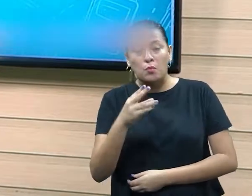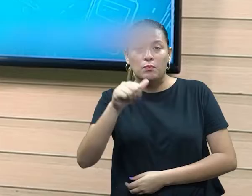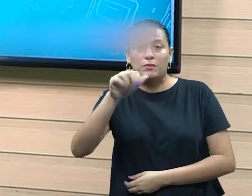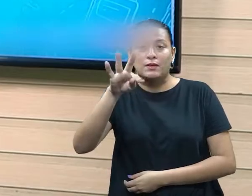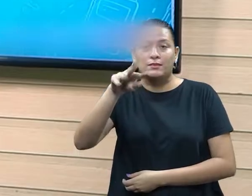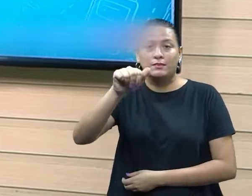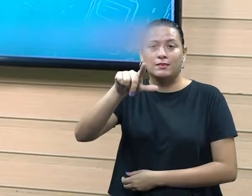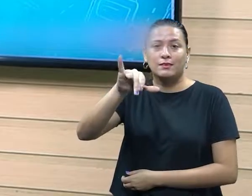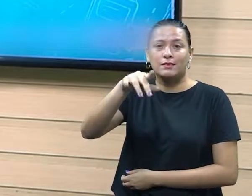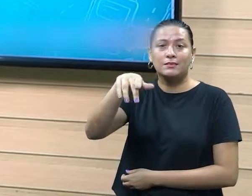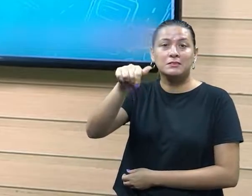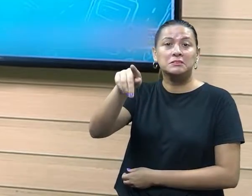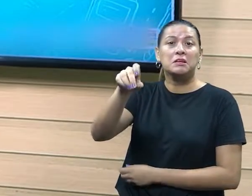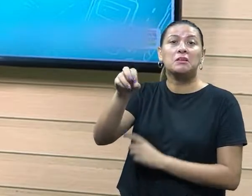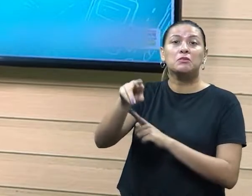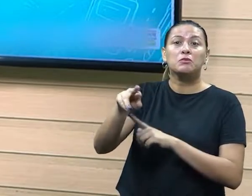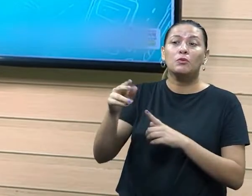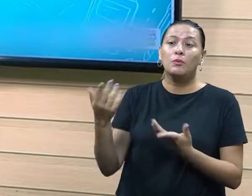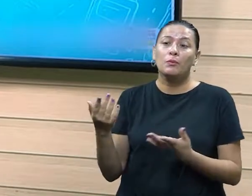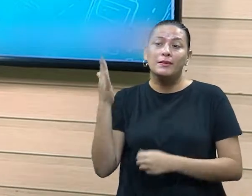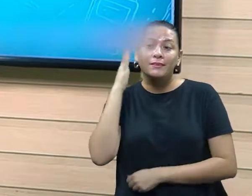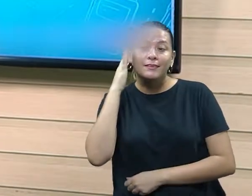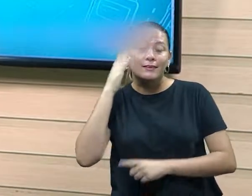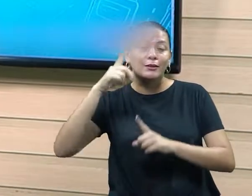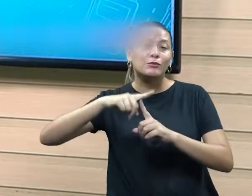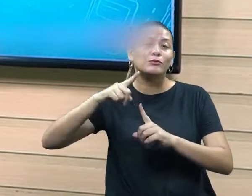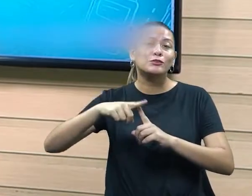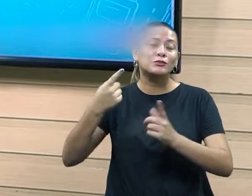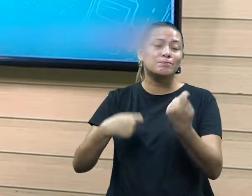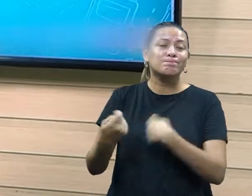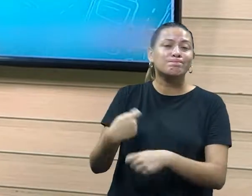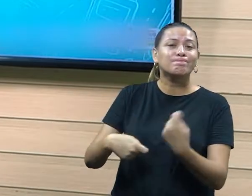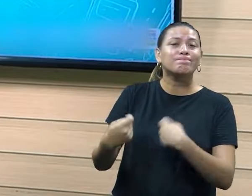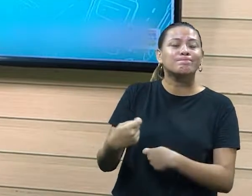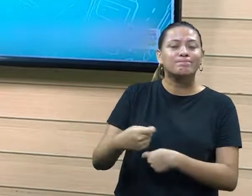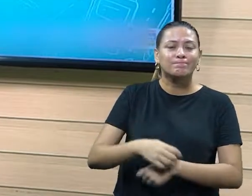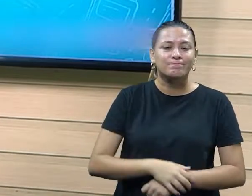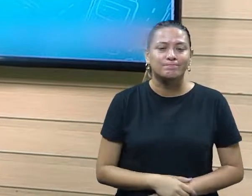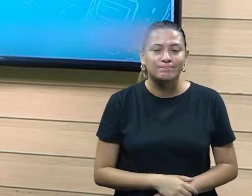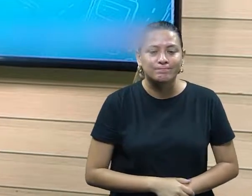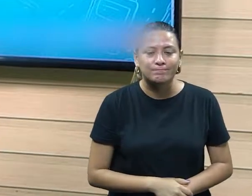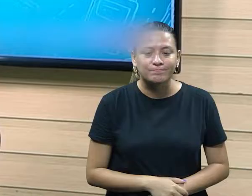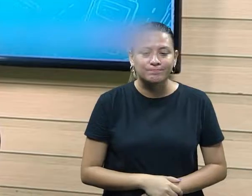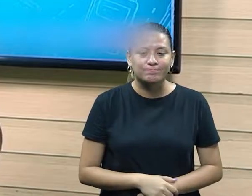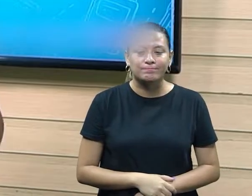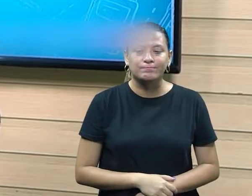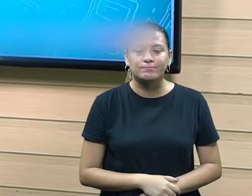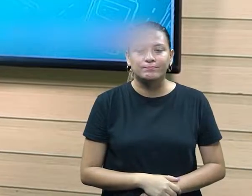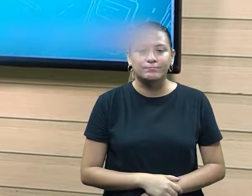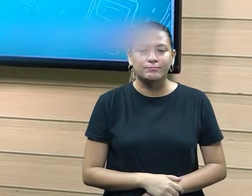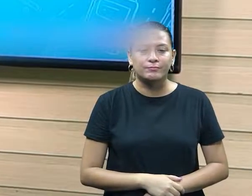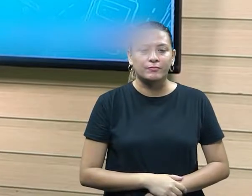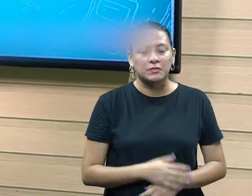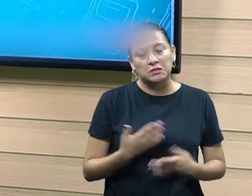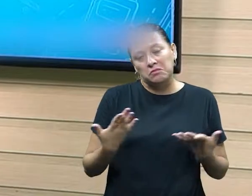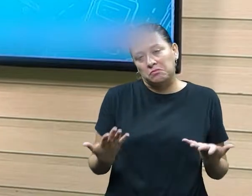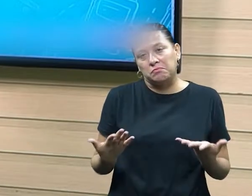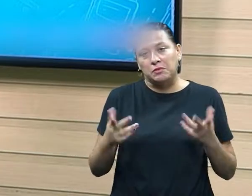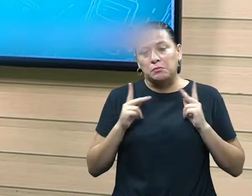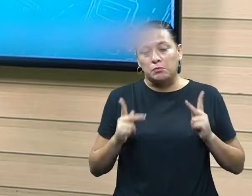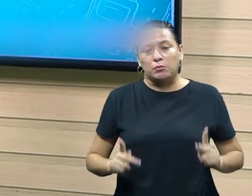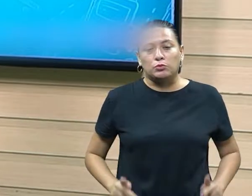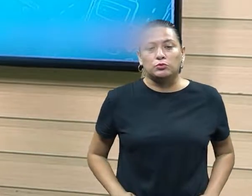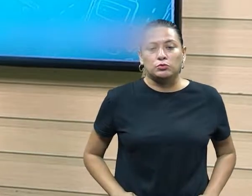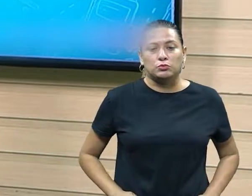um catalisador, né? Então, isso aí, sabe? Então, se eu estou sendo aqui, nesse momento eu me apoio, estou aqui